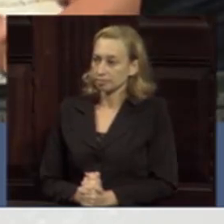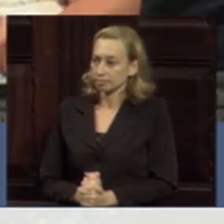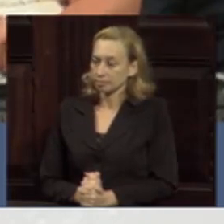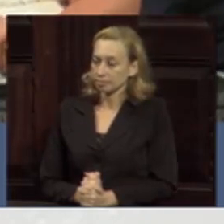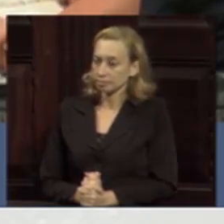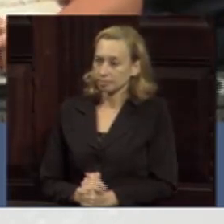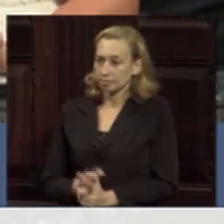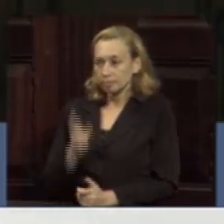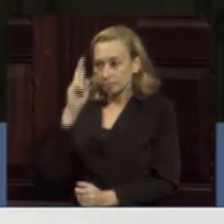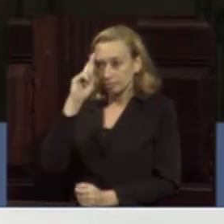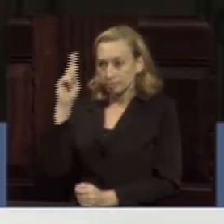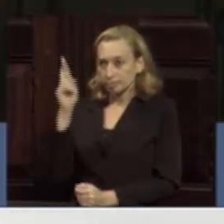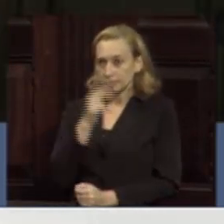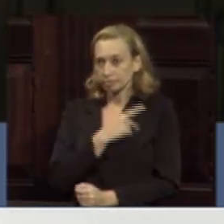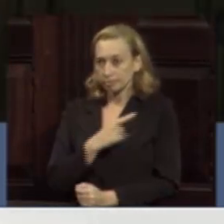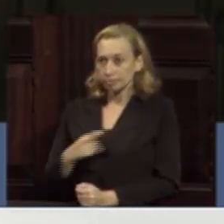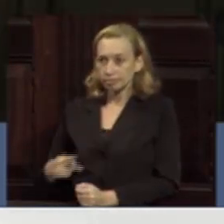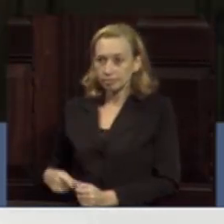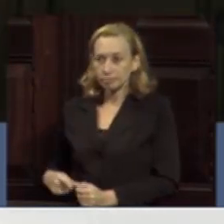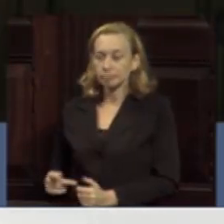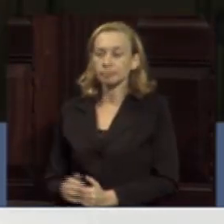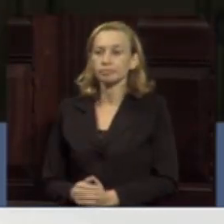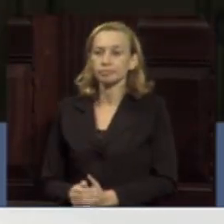Senhor presidente,